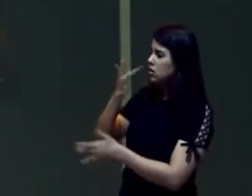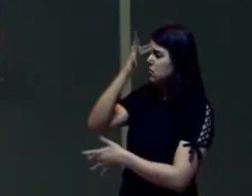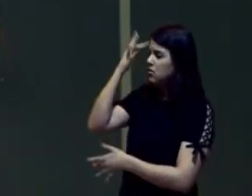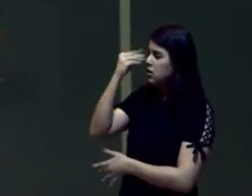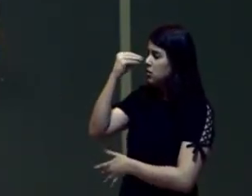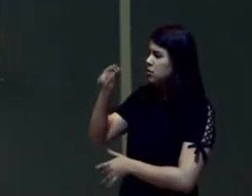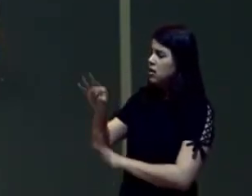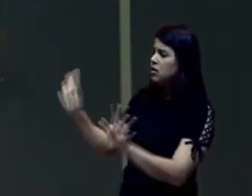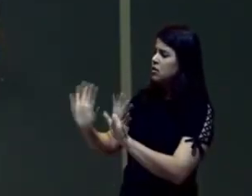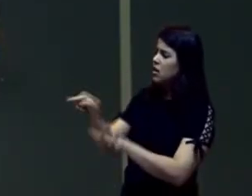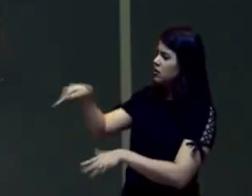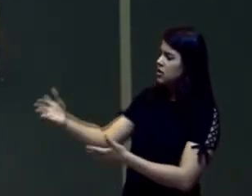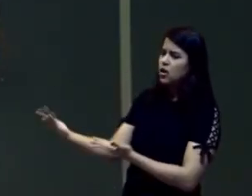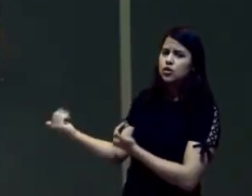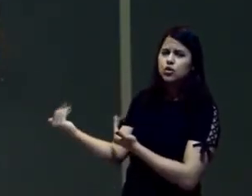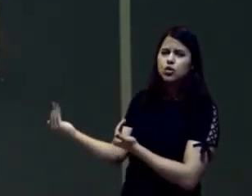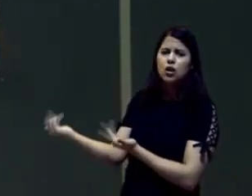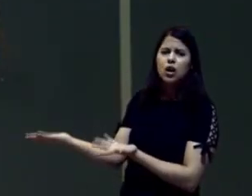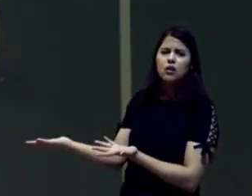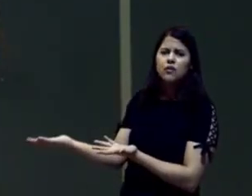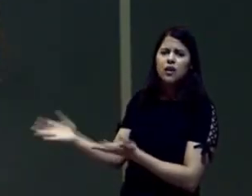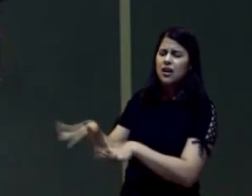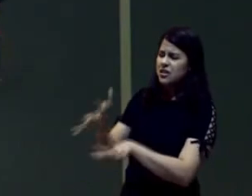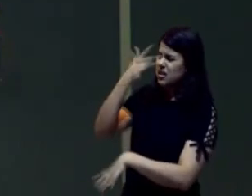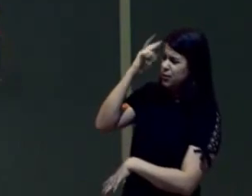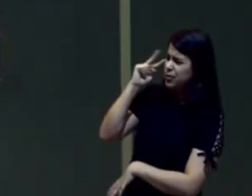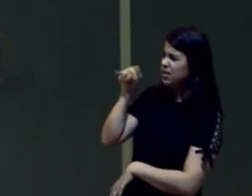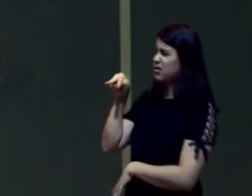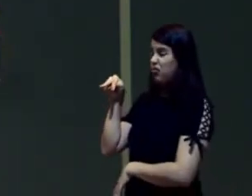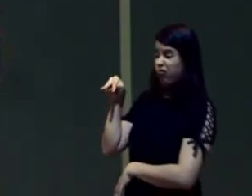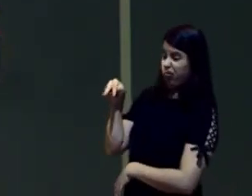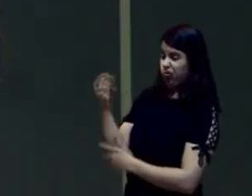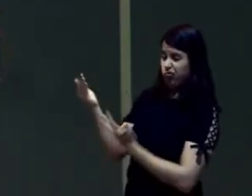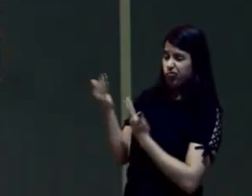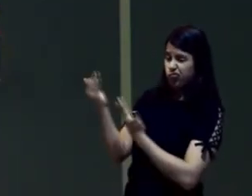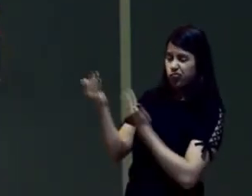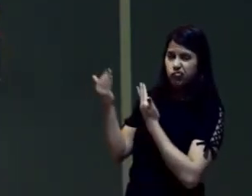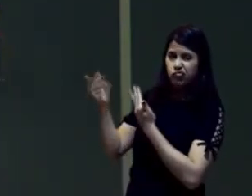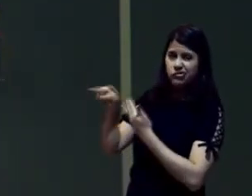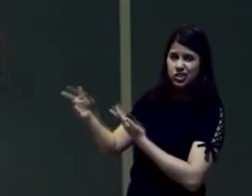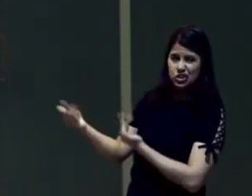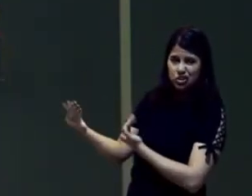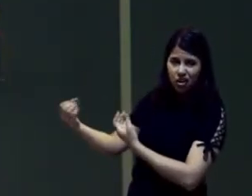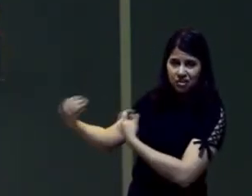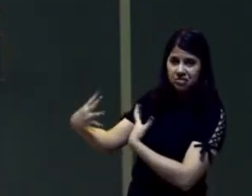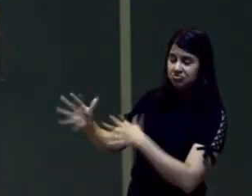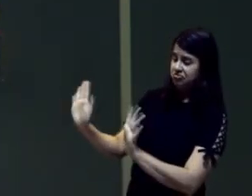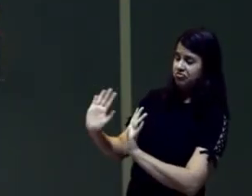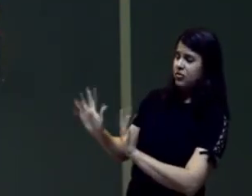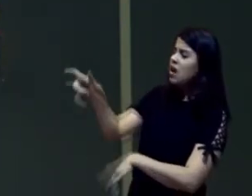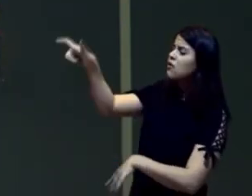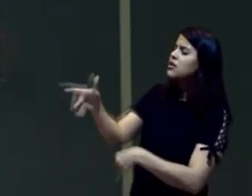ser jovem. Pelo contrário, seja um exemplo para os fiéis, na palavra, na